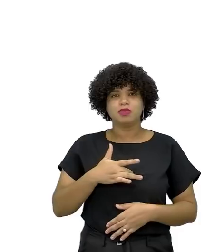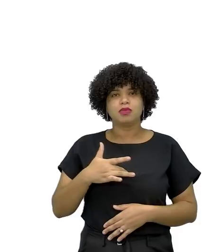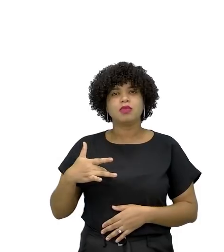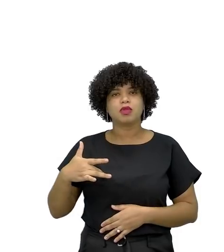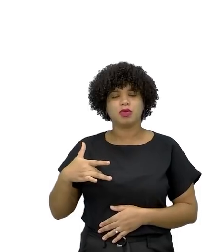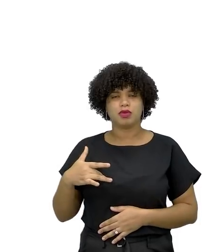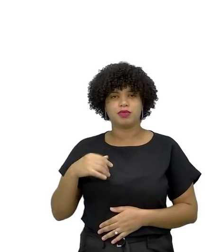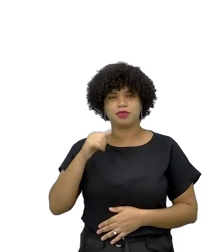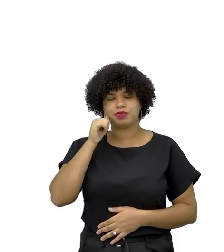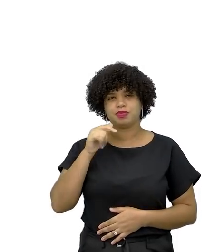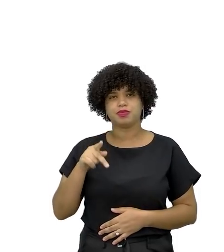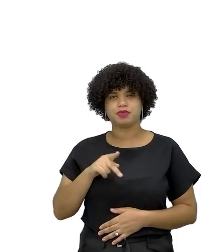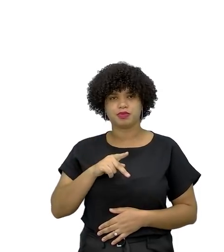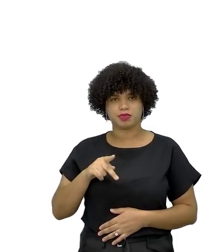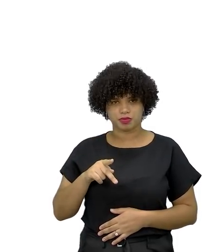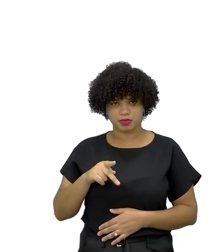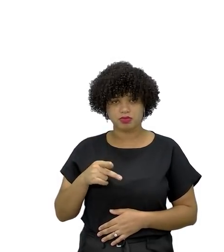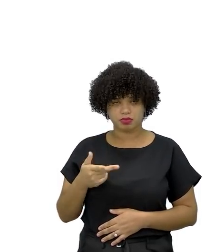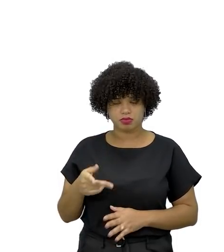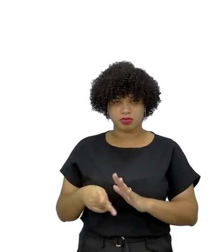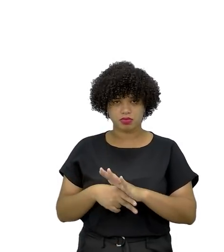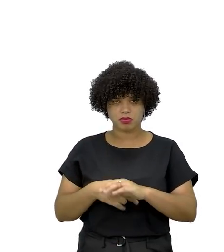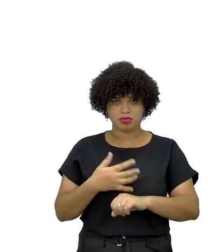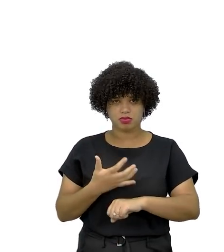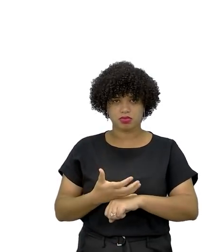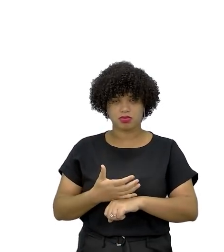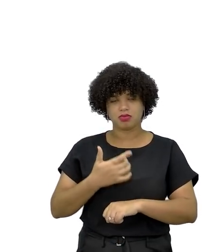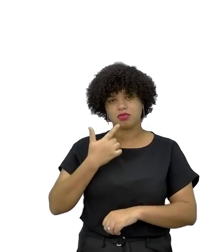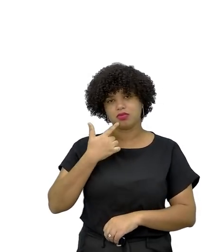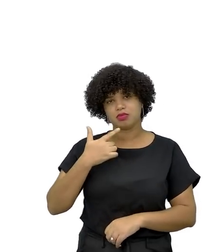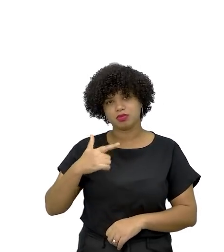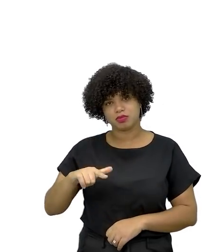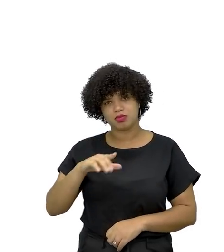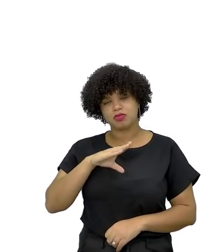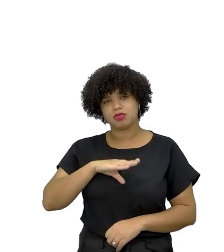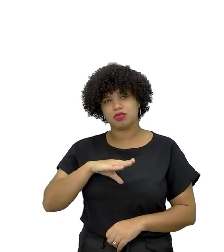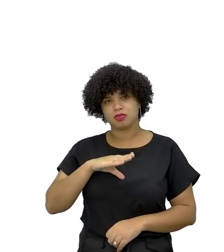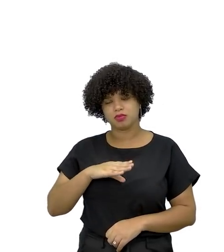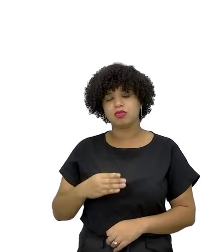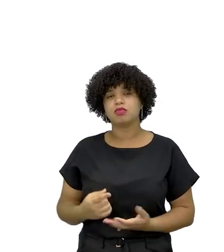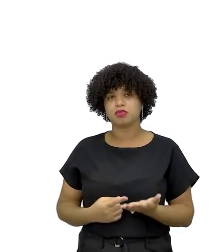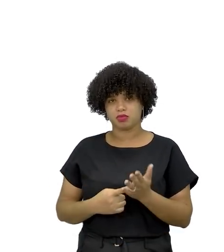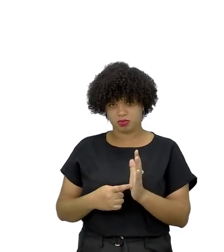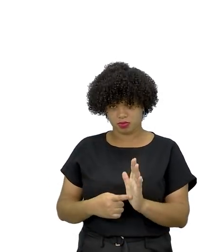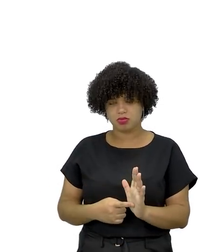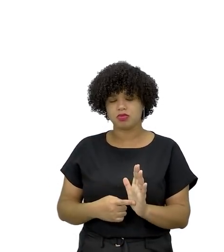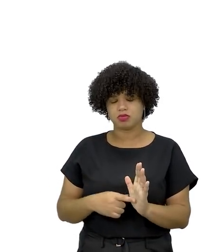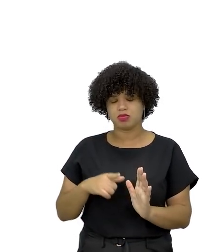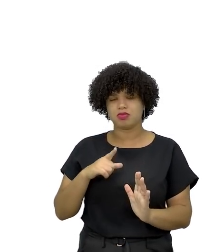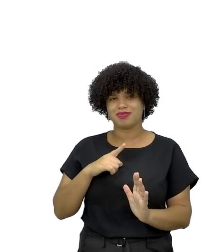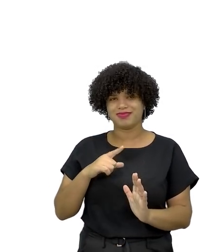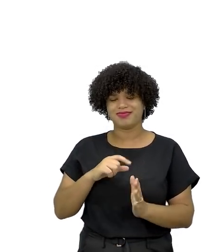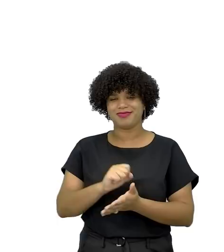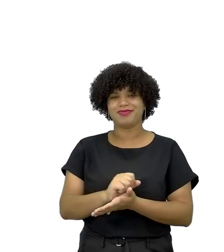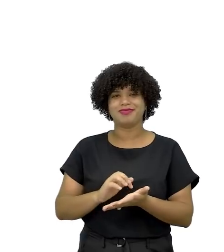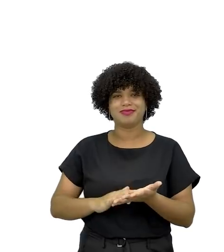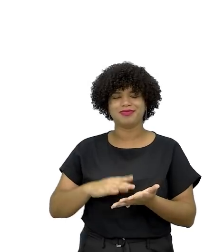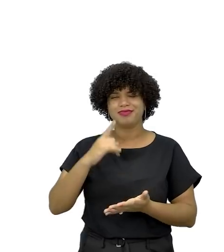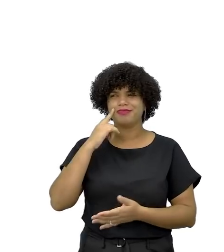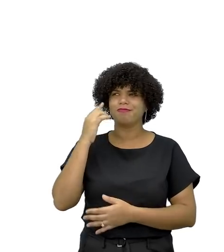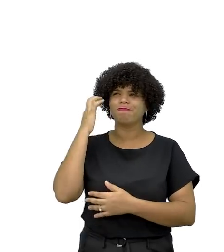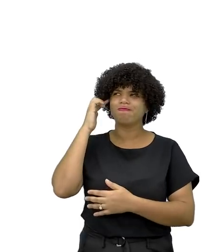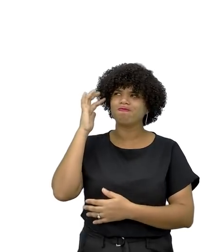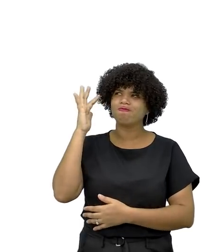de língua portuguesa que nós conversamos, ela trouxe essa habilidade, refletir sobre a relação entre os contextos